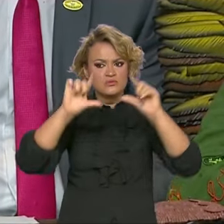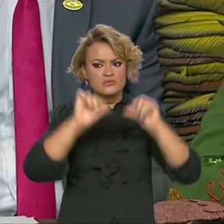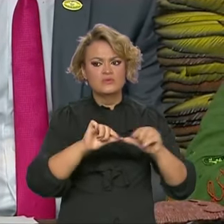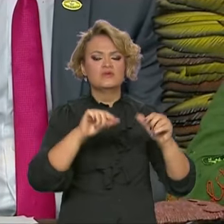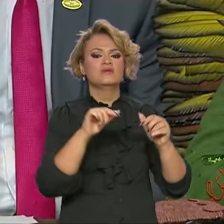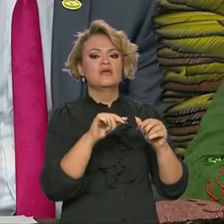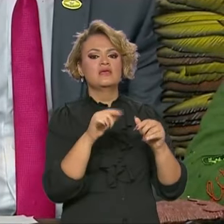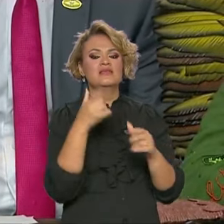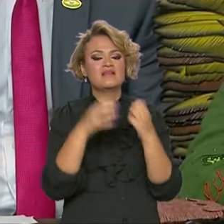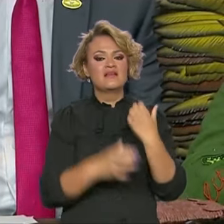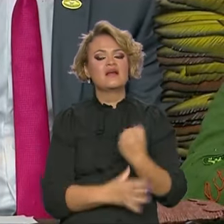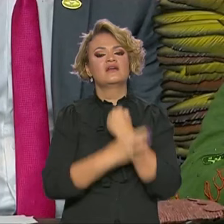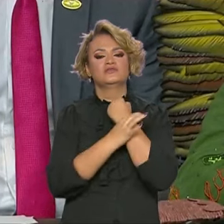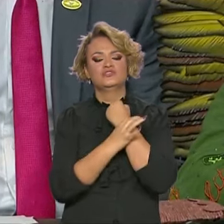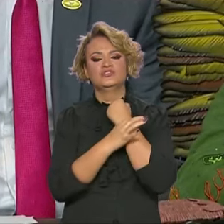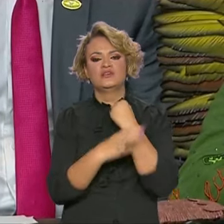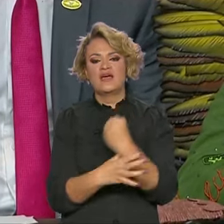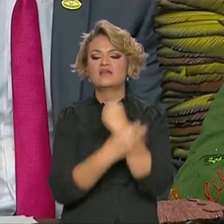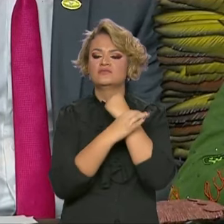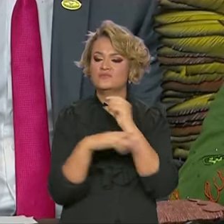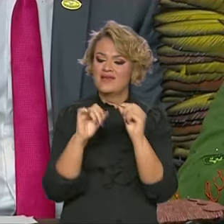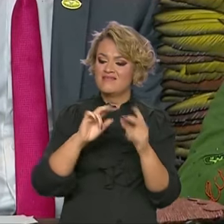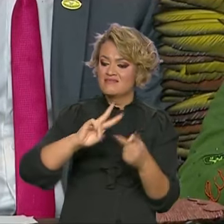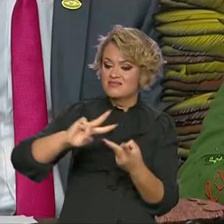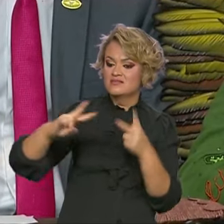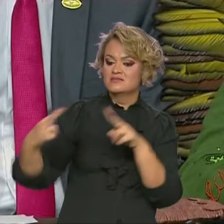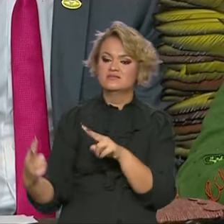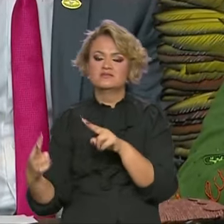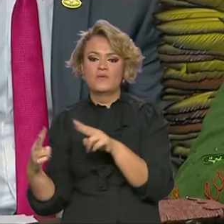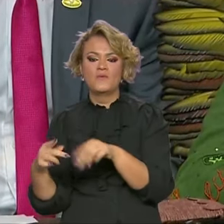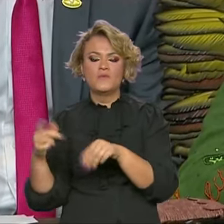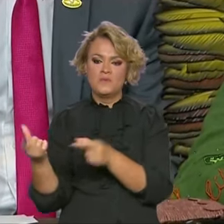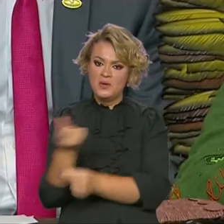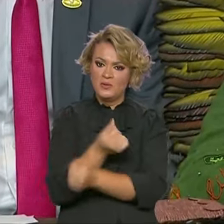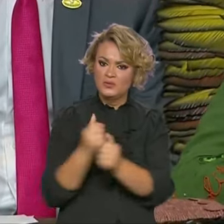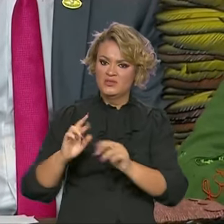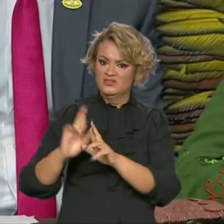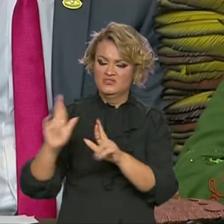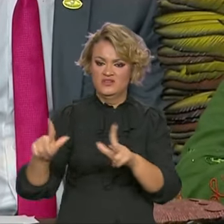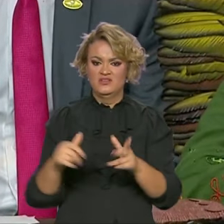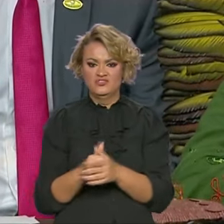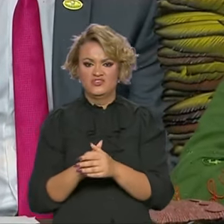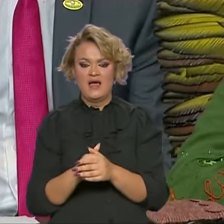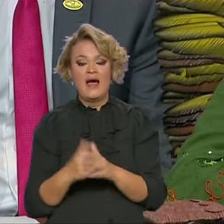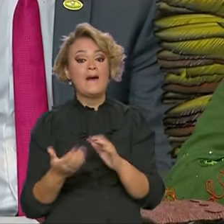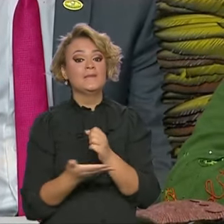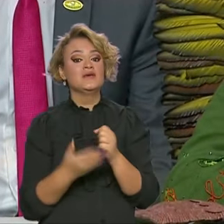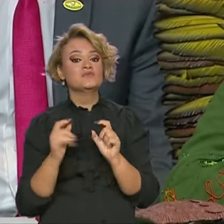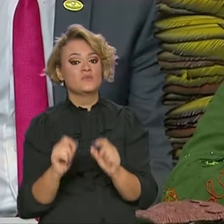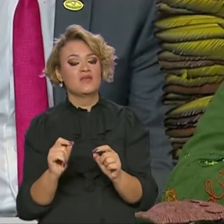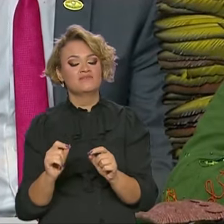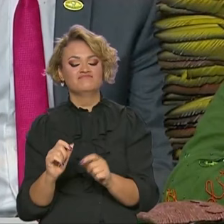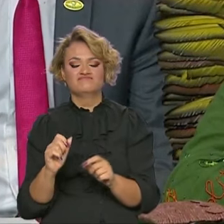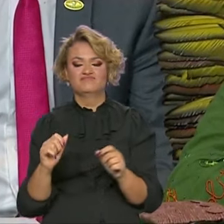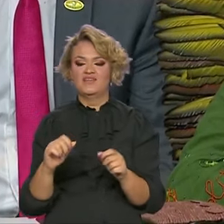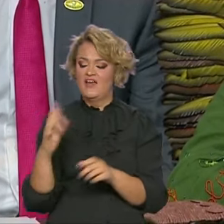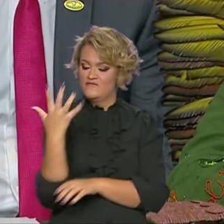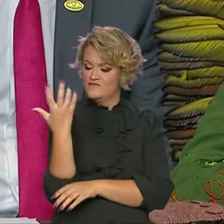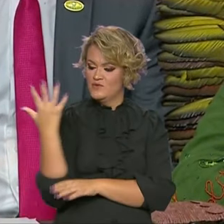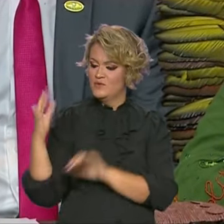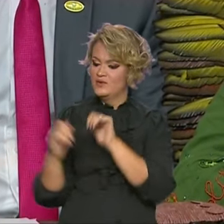estufa e garantir a transição para uma nova economia, baseada na floresta